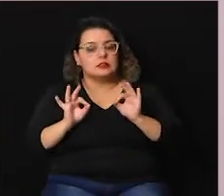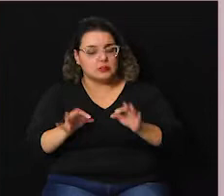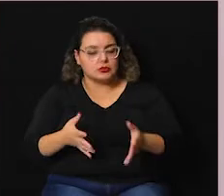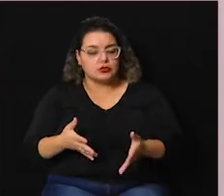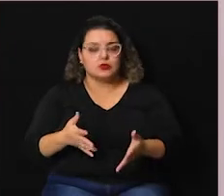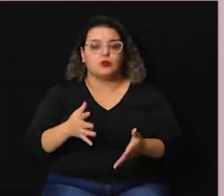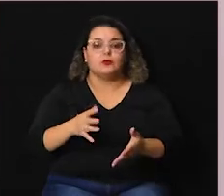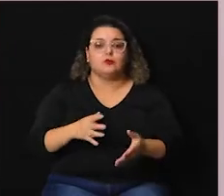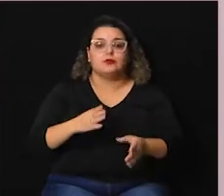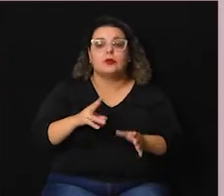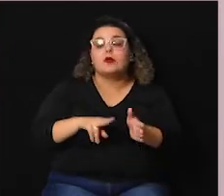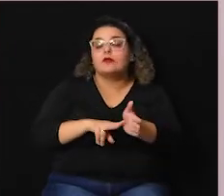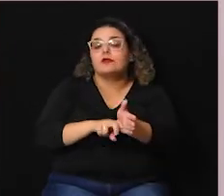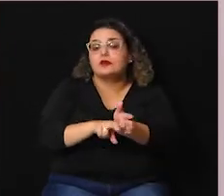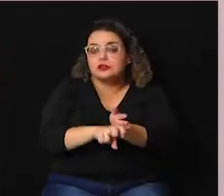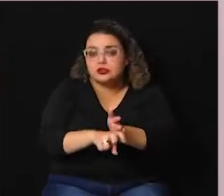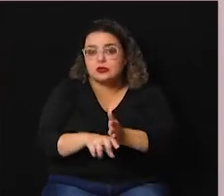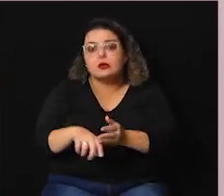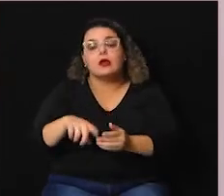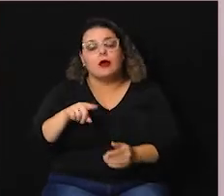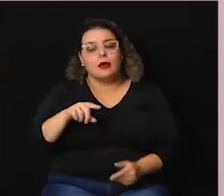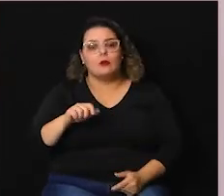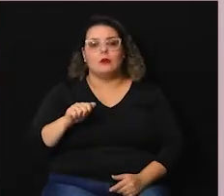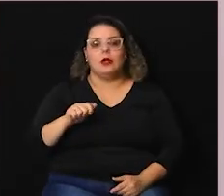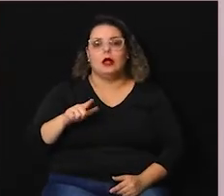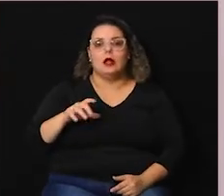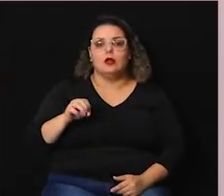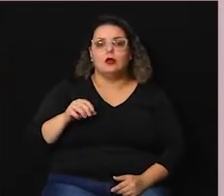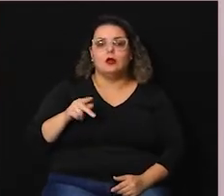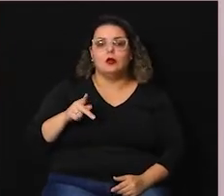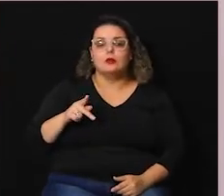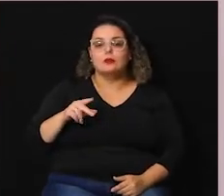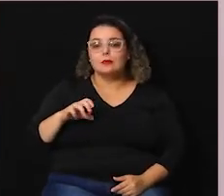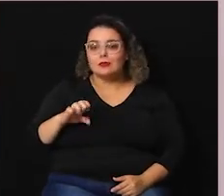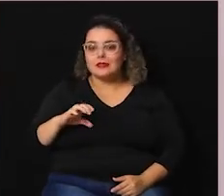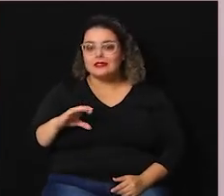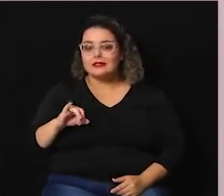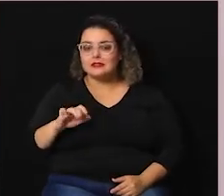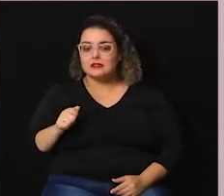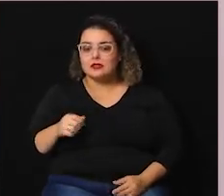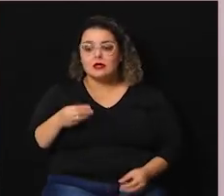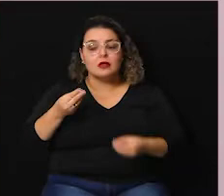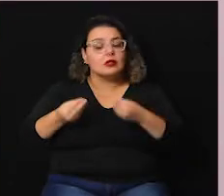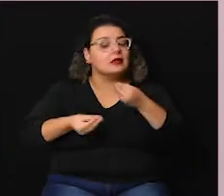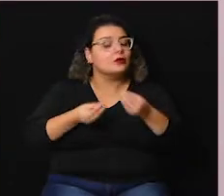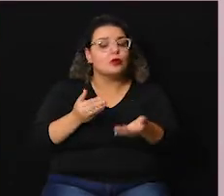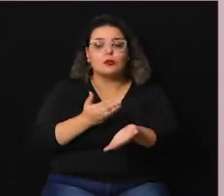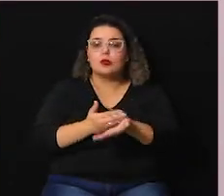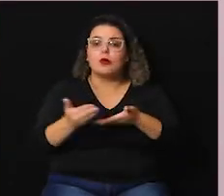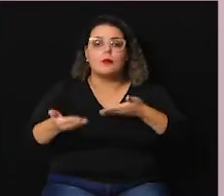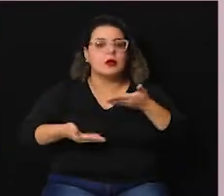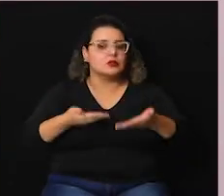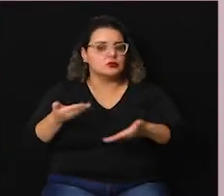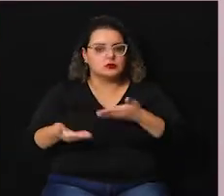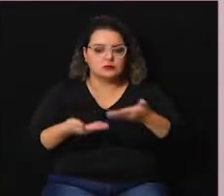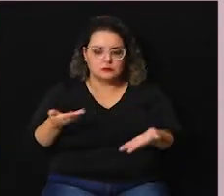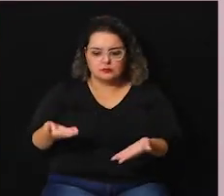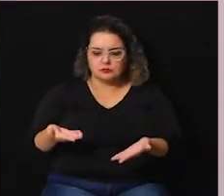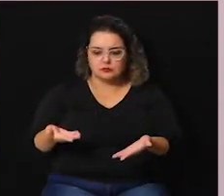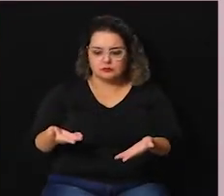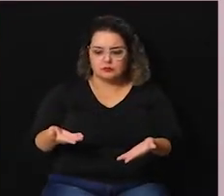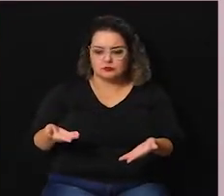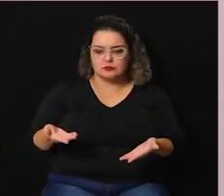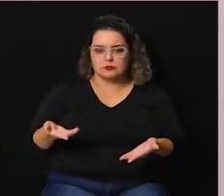realizados, foi diagnosticado a alopecia, e aí, como que começa o tratamento, doutor?